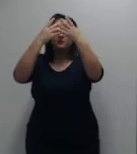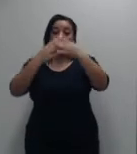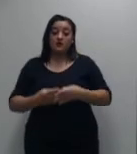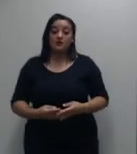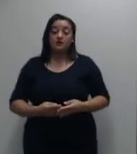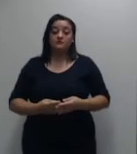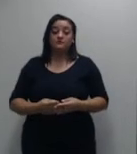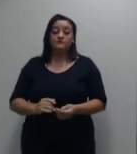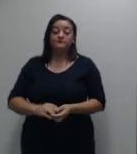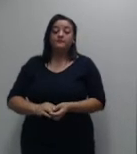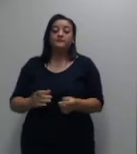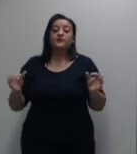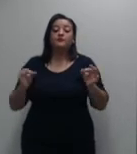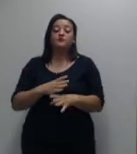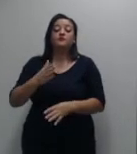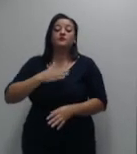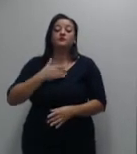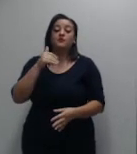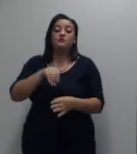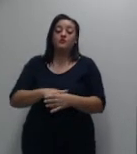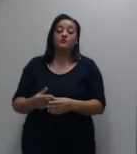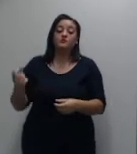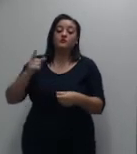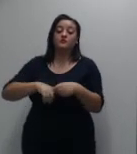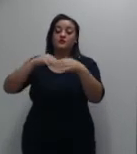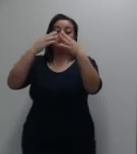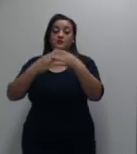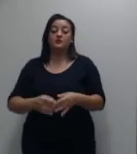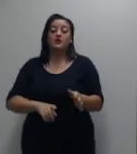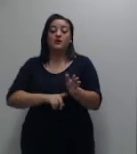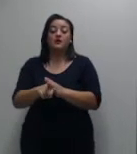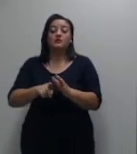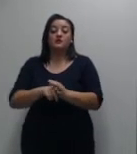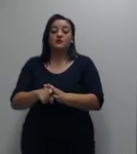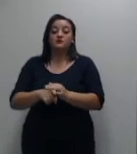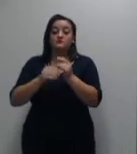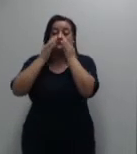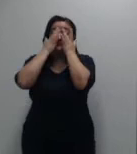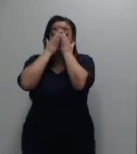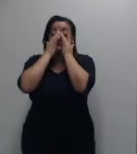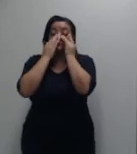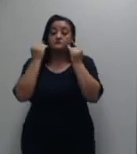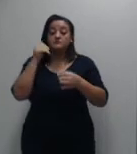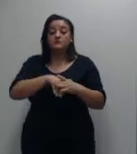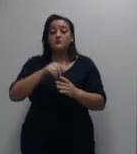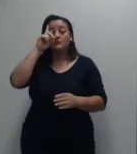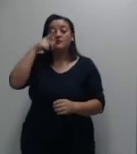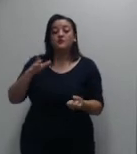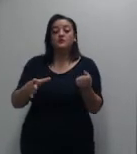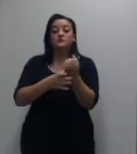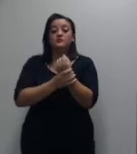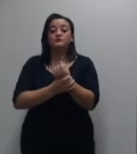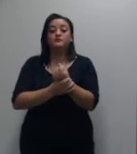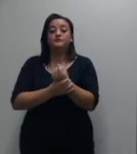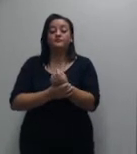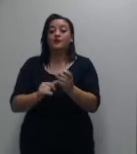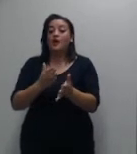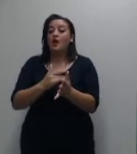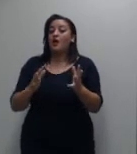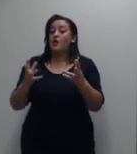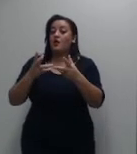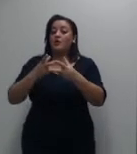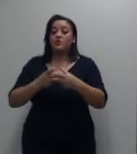no final do meu voto voltar esclarecer que a questão colocada neste mandado de segurança totalmente